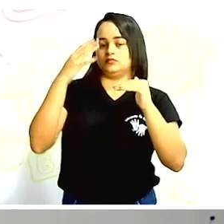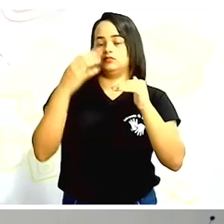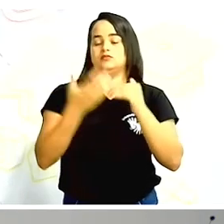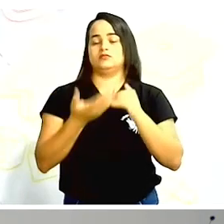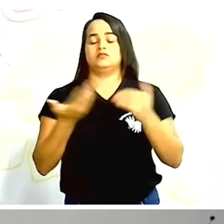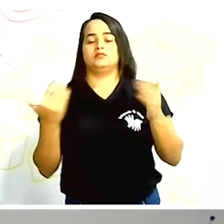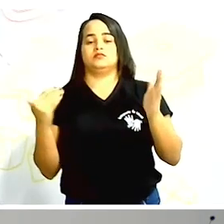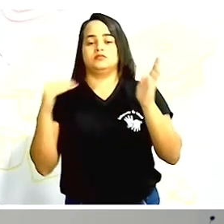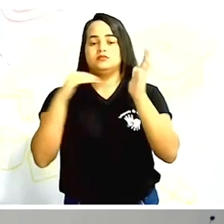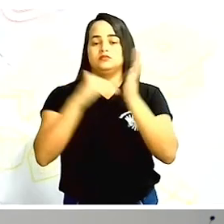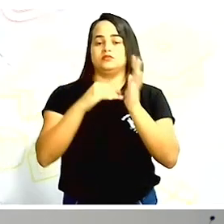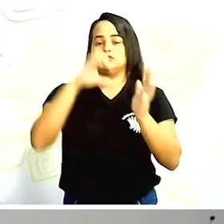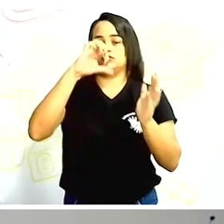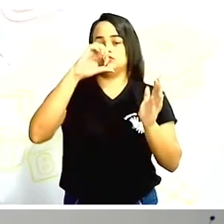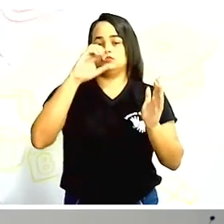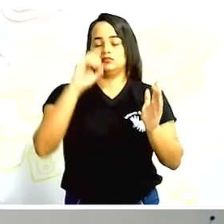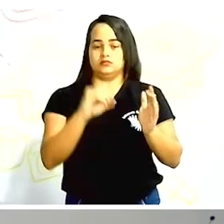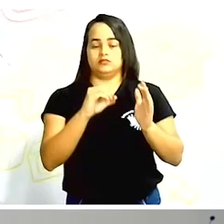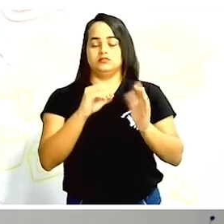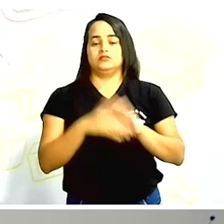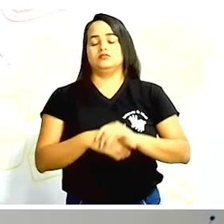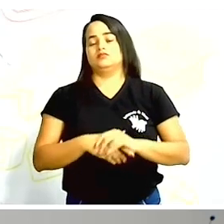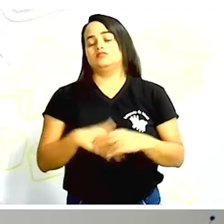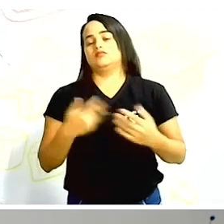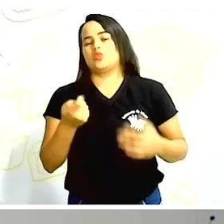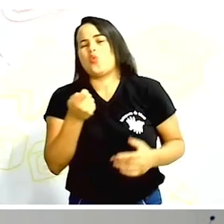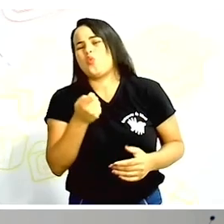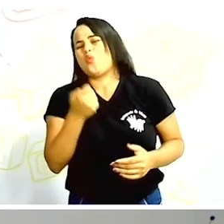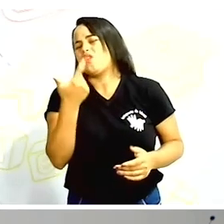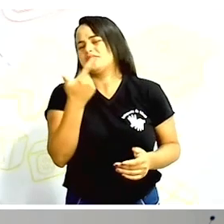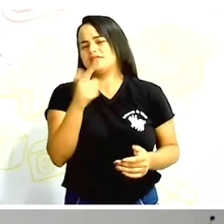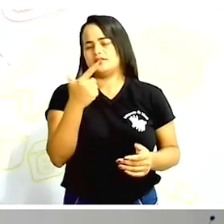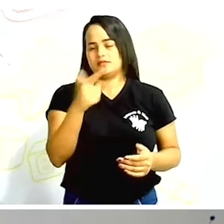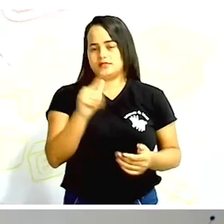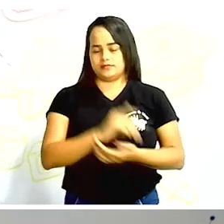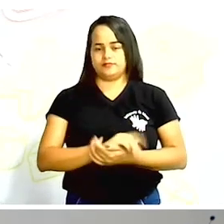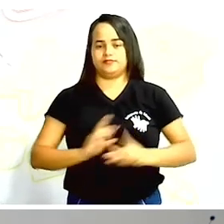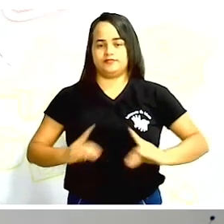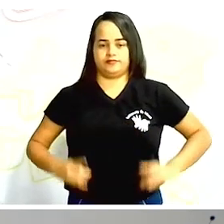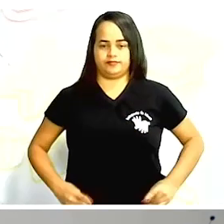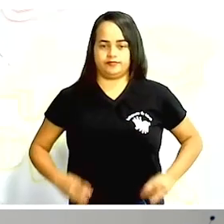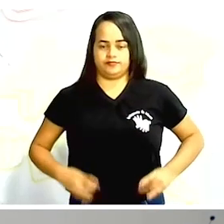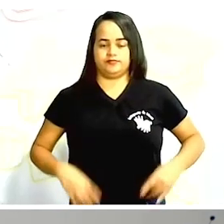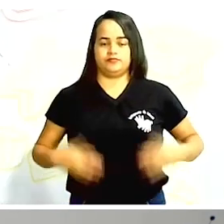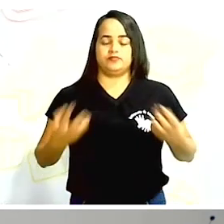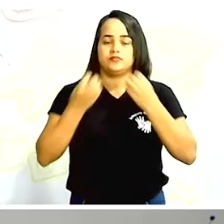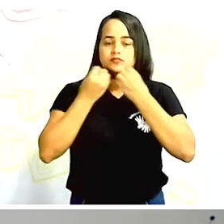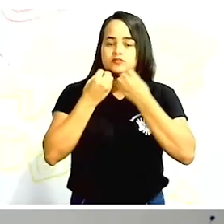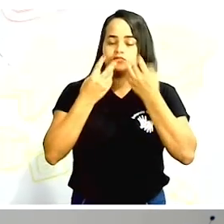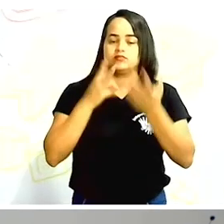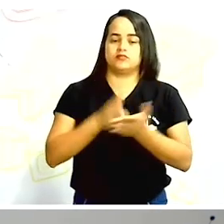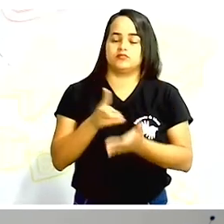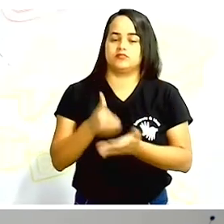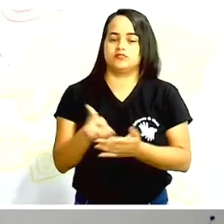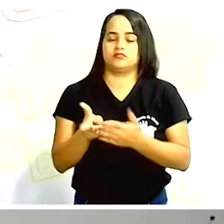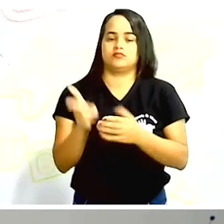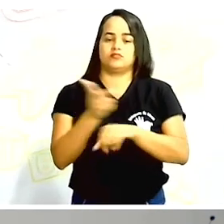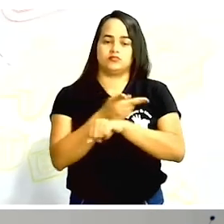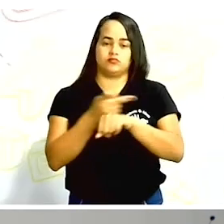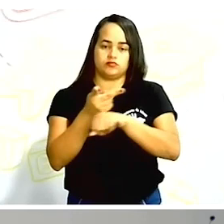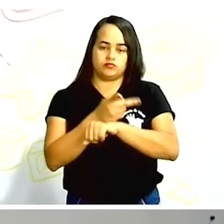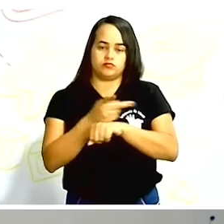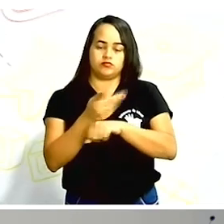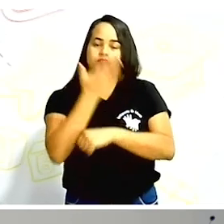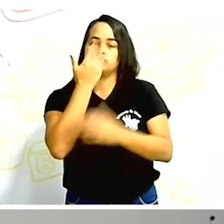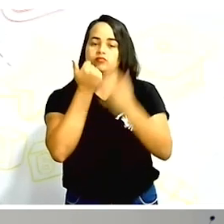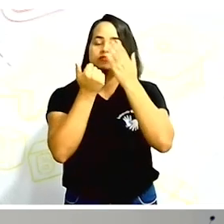90, que a gente quase não tem mais a atuação desse hormônio no nosso organismo. Então, é muito bom a gente estar sempre procurando esses alimentos